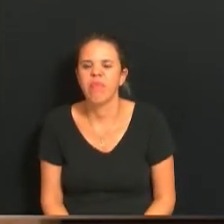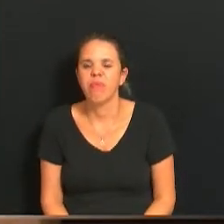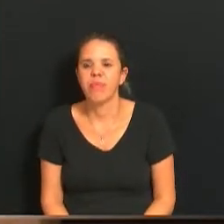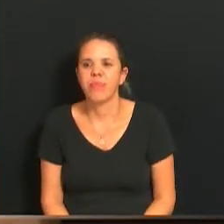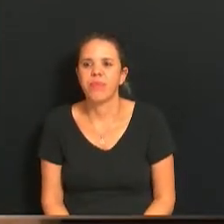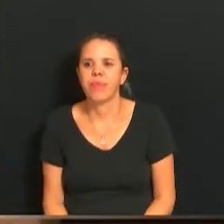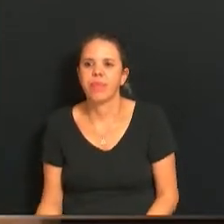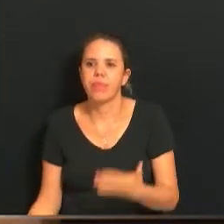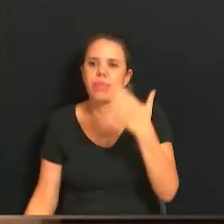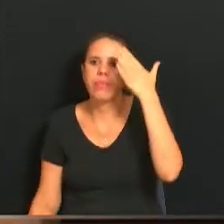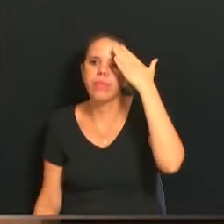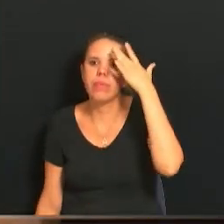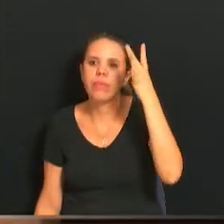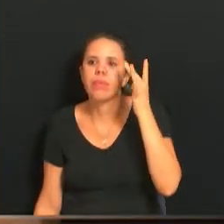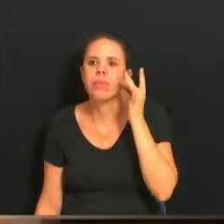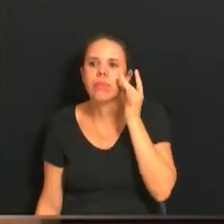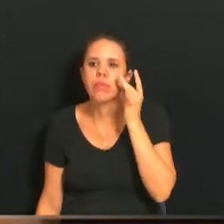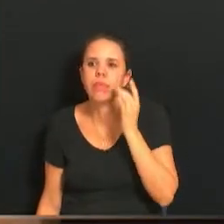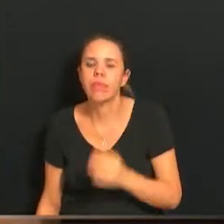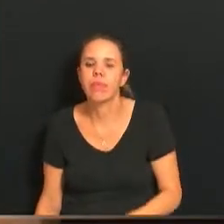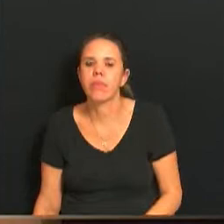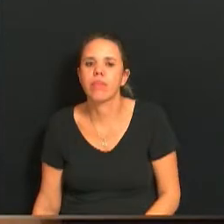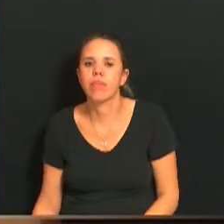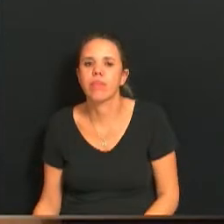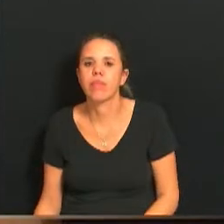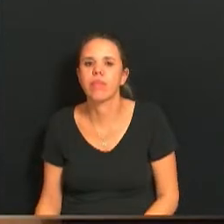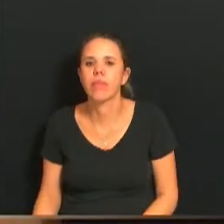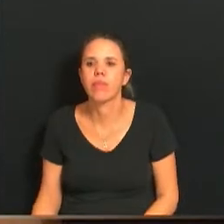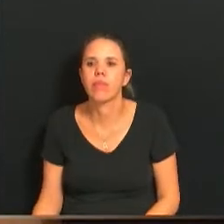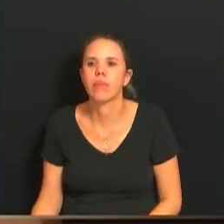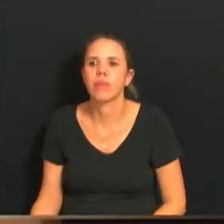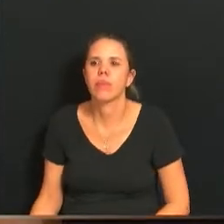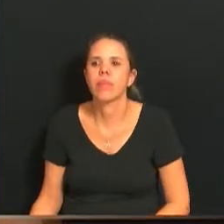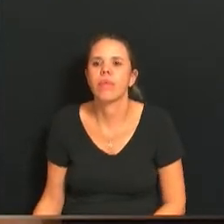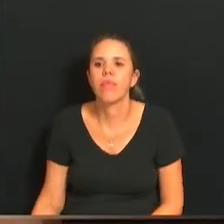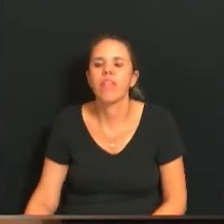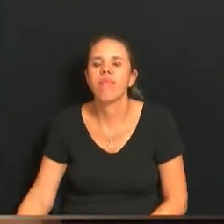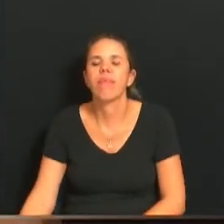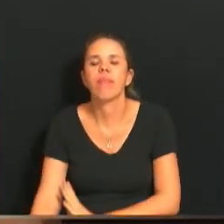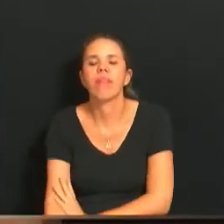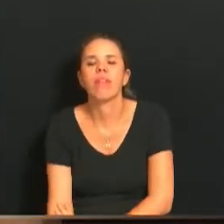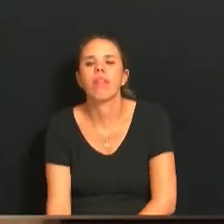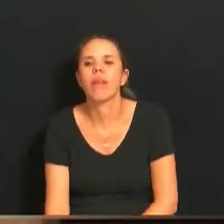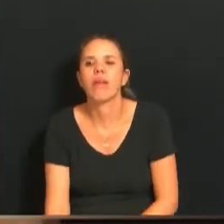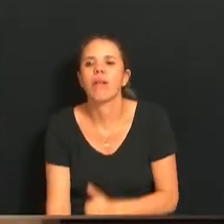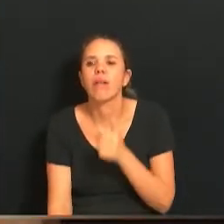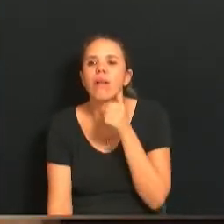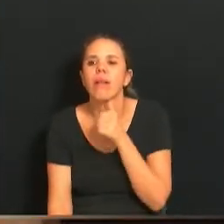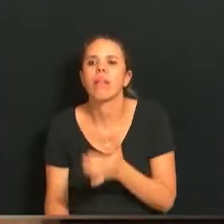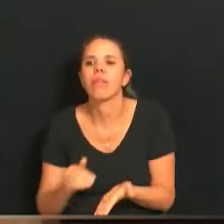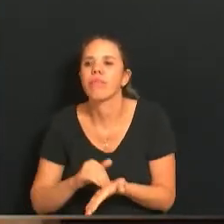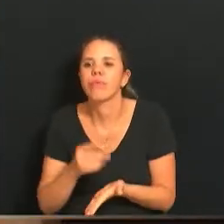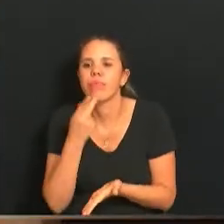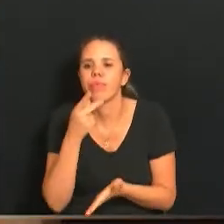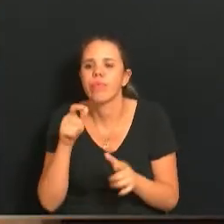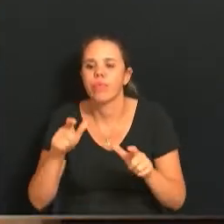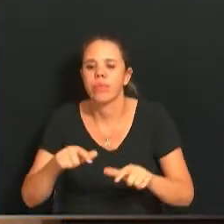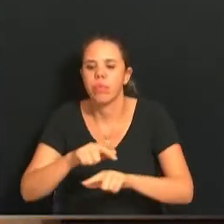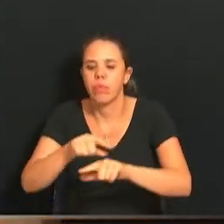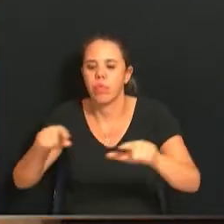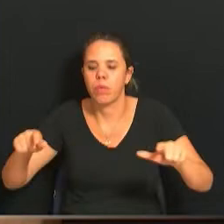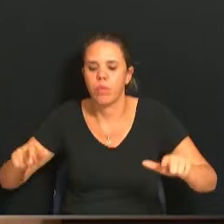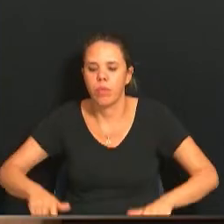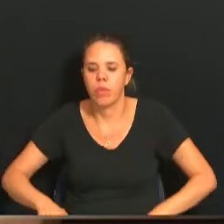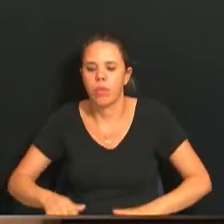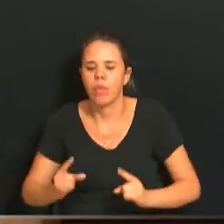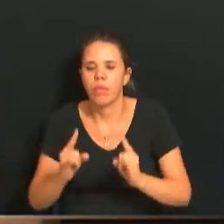Agradecer aí a presença e a participação dela, porque ela falou que a área do